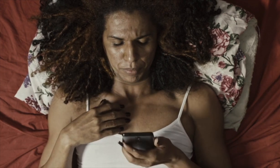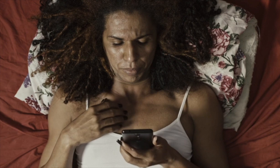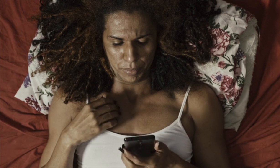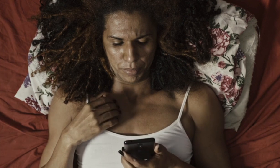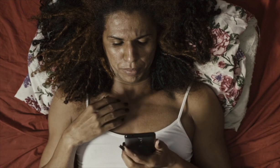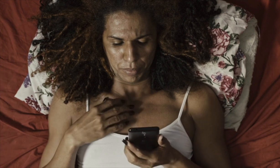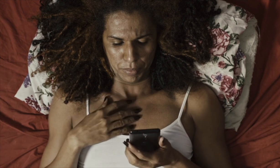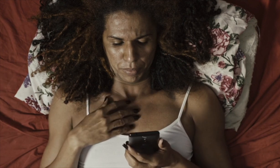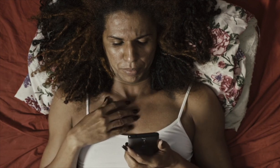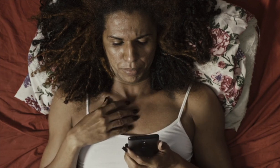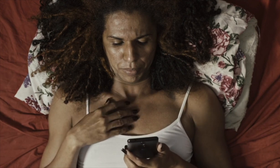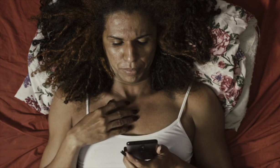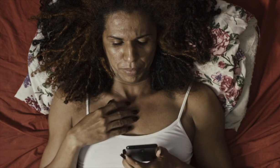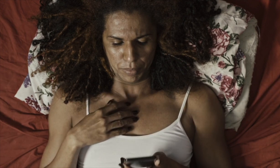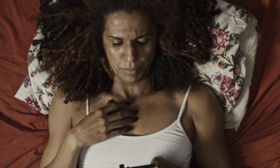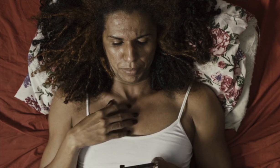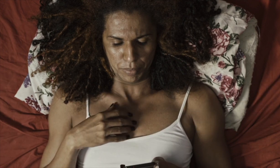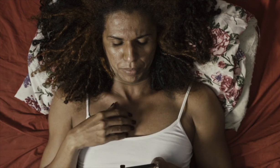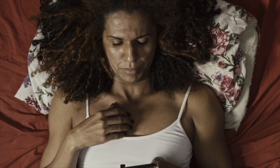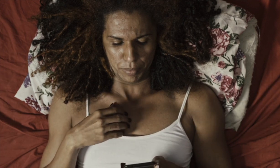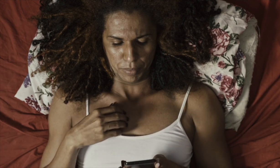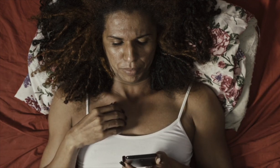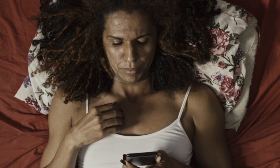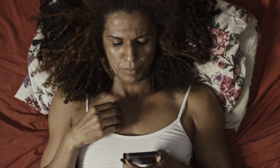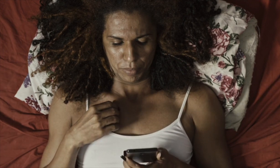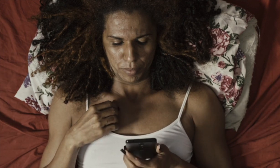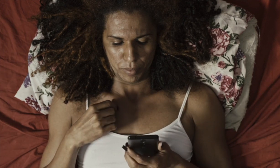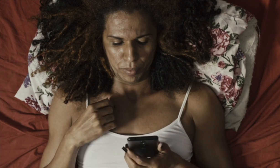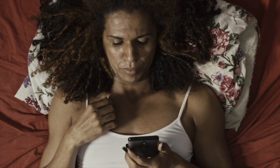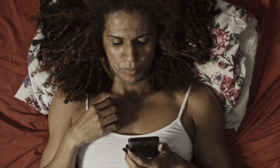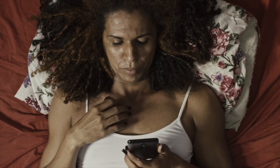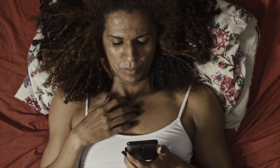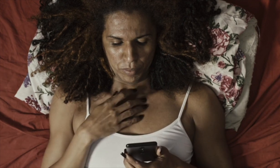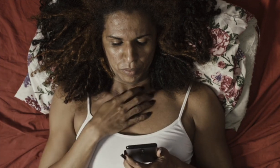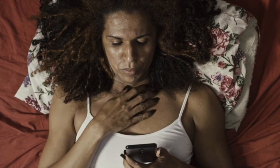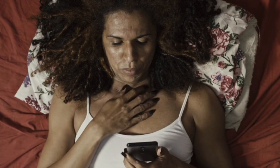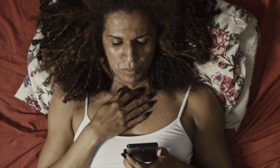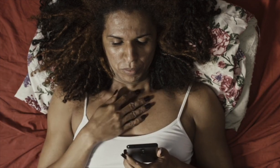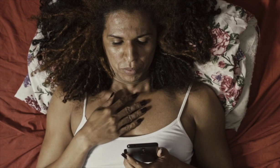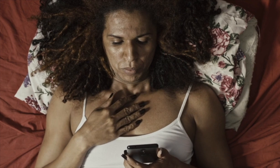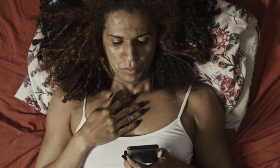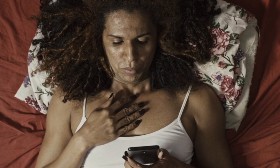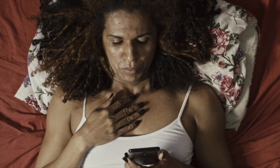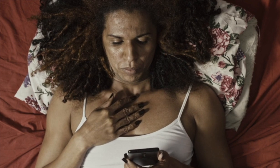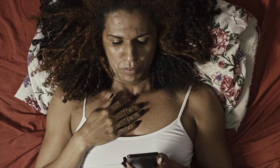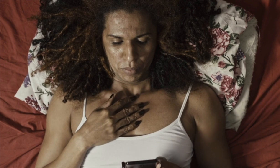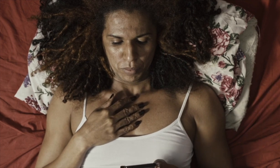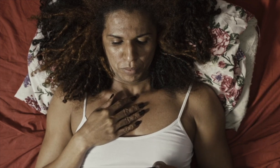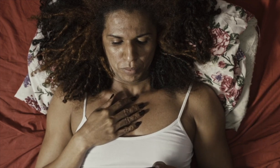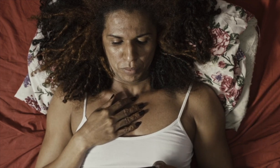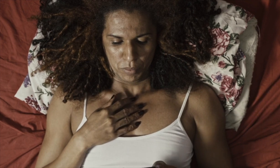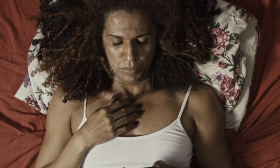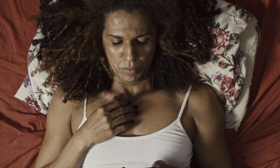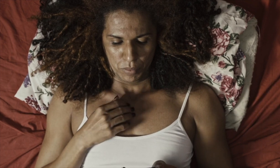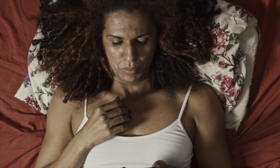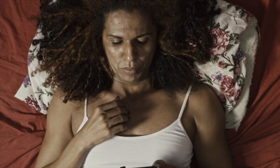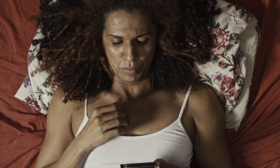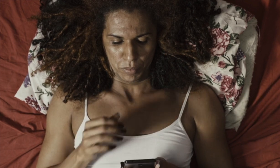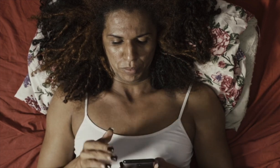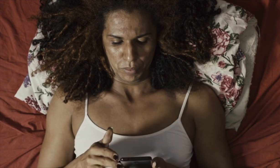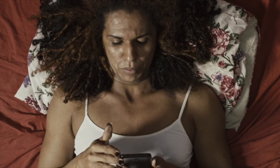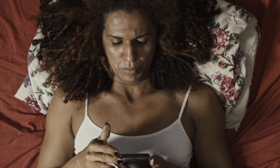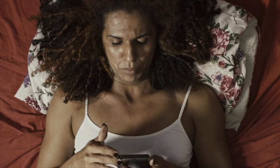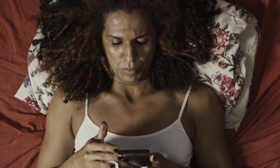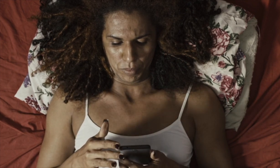mãe abrir o portão, quando de repente o caminhão para daqui em frente de casa. Daí quando eu olho um macho gritando, ei, cara de